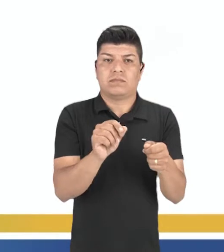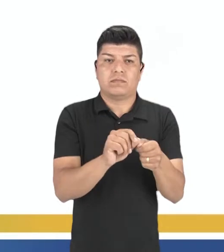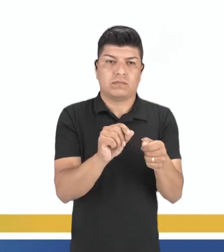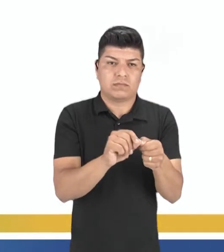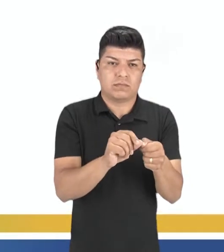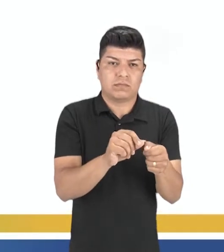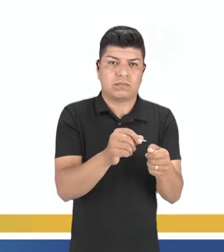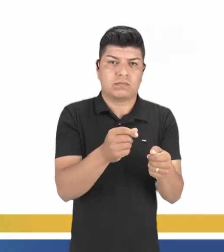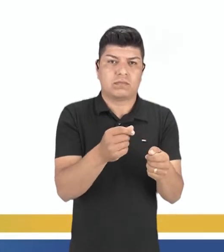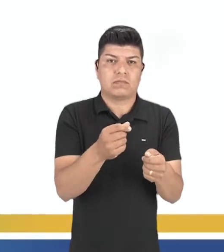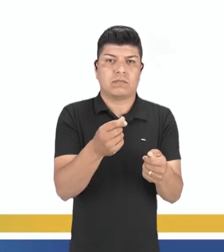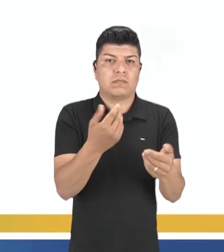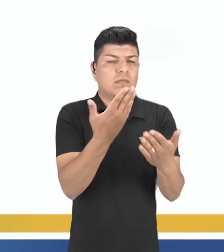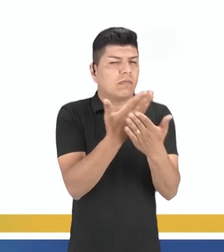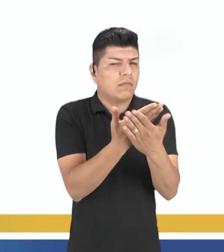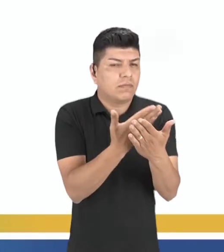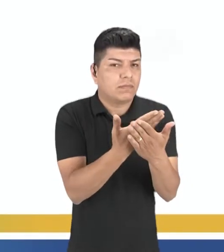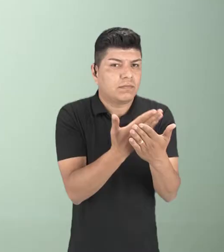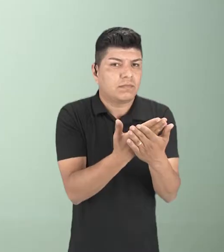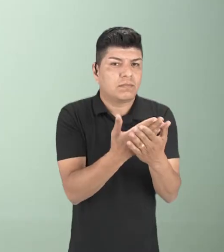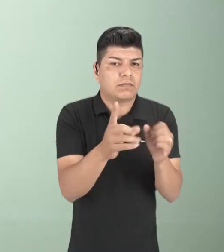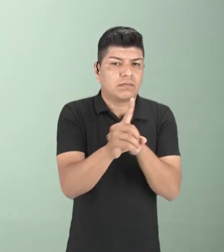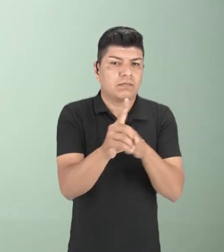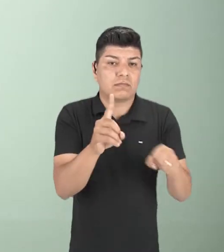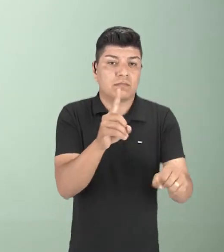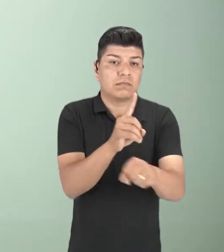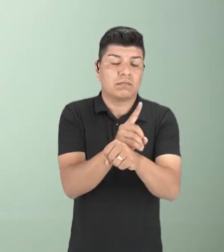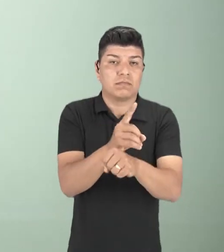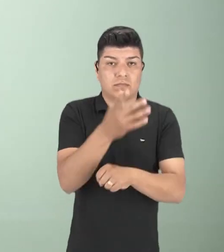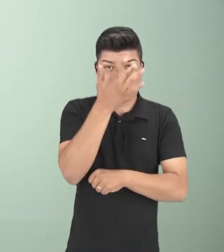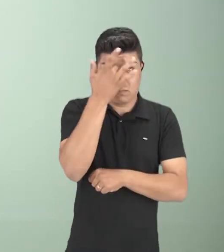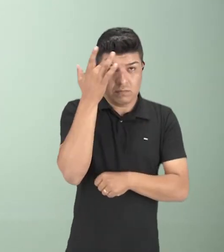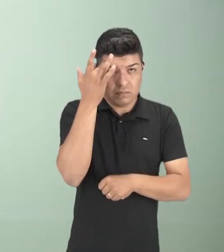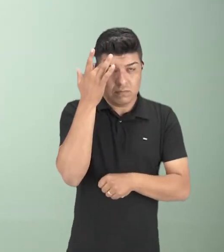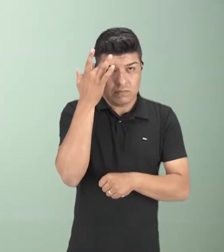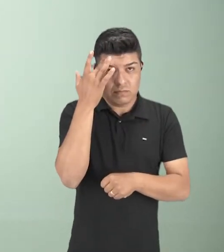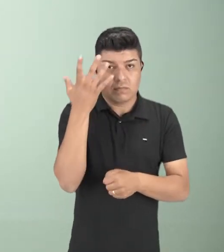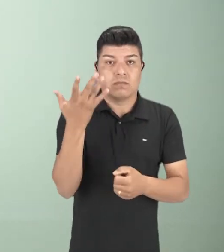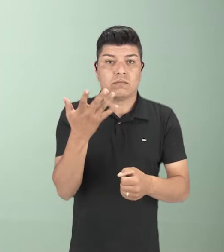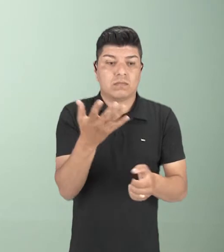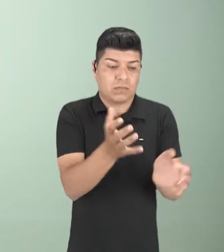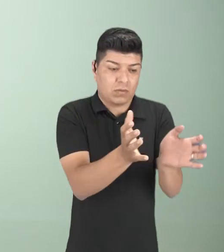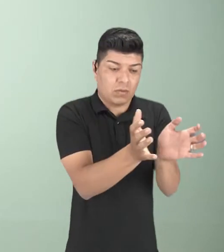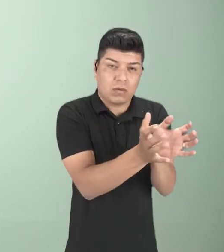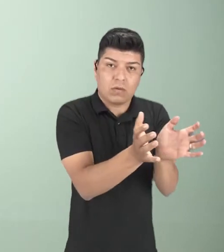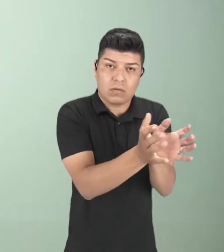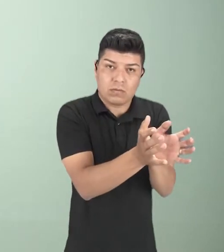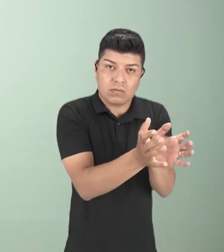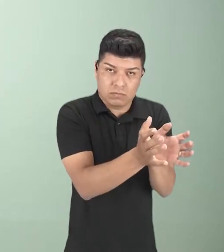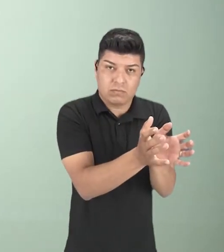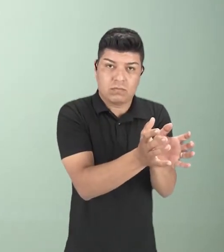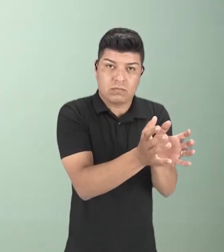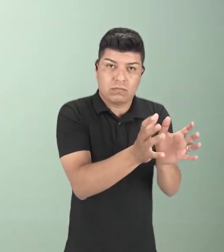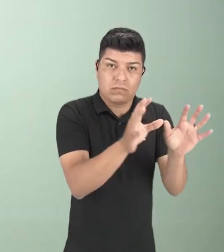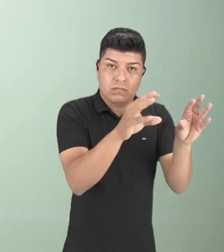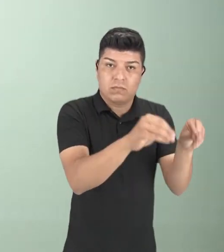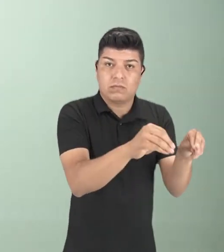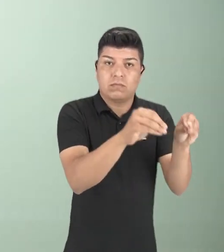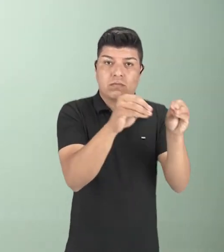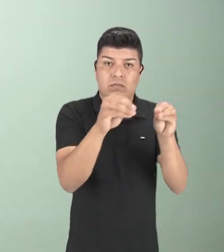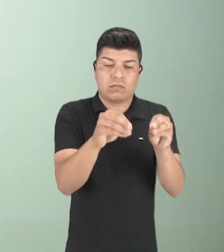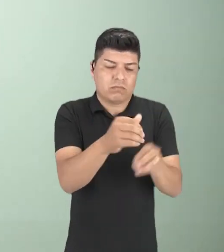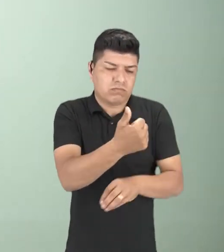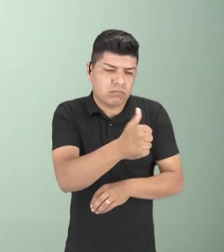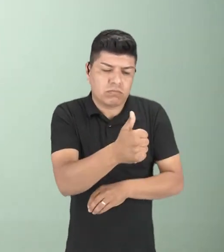fazer estudos, com a sociedade, com as pessoas, a gente pega um grupo amostral, analisa